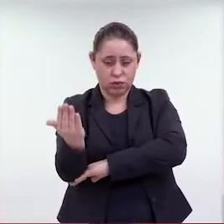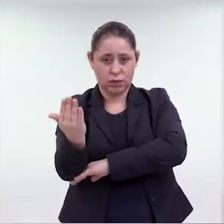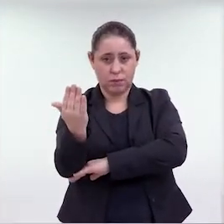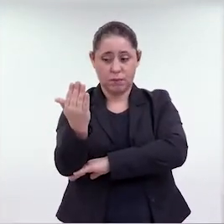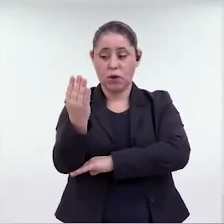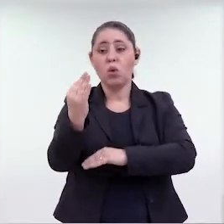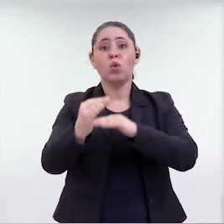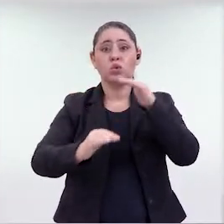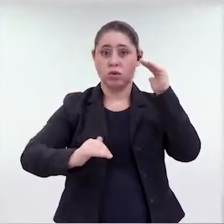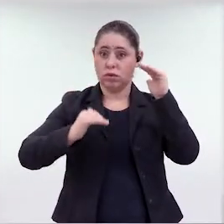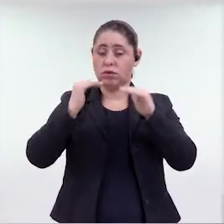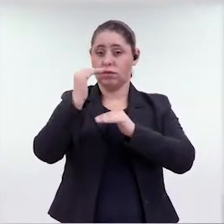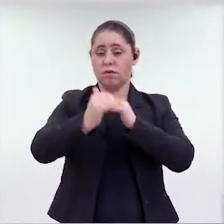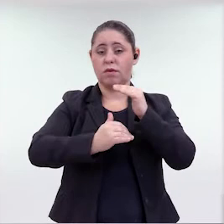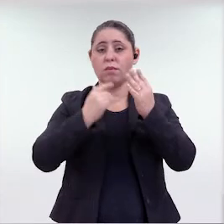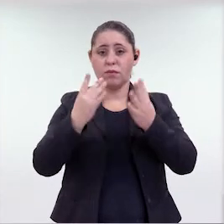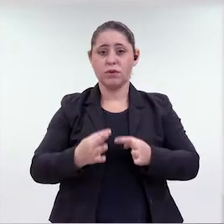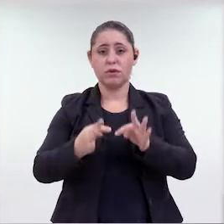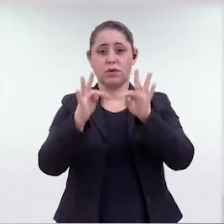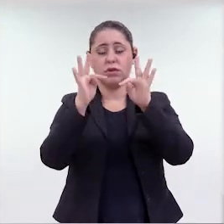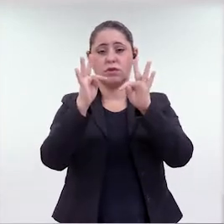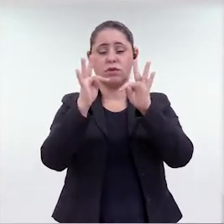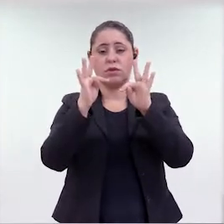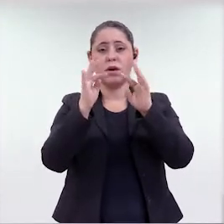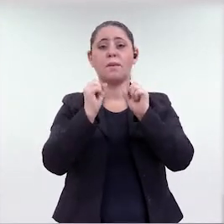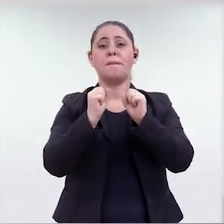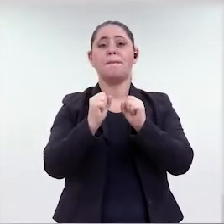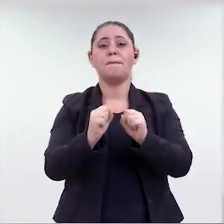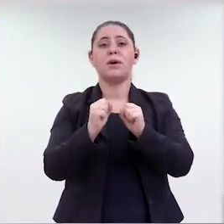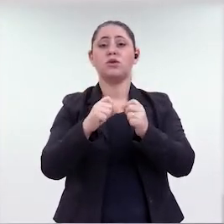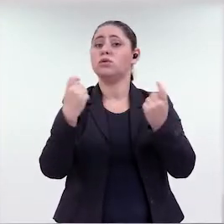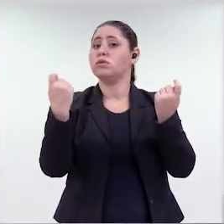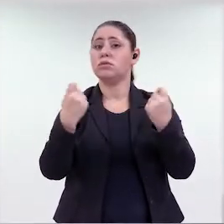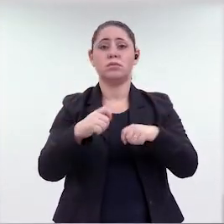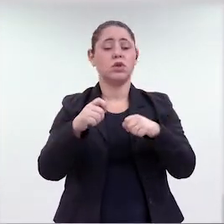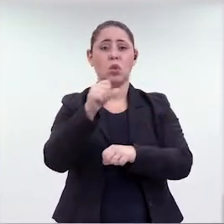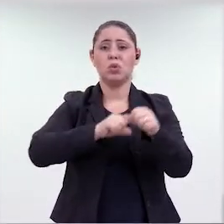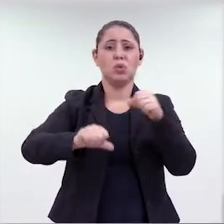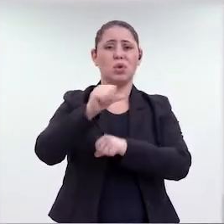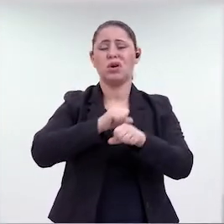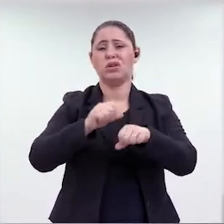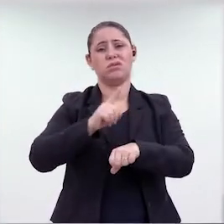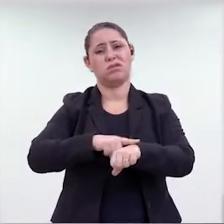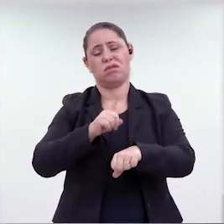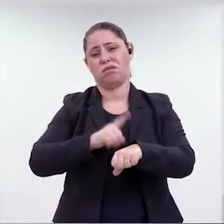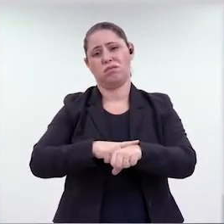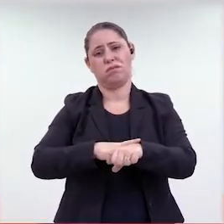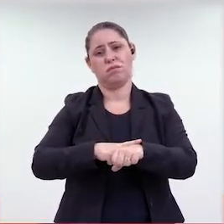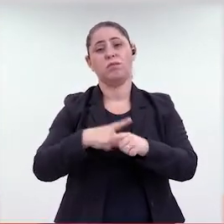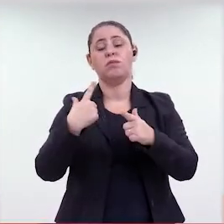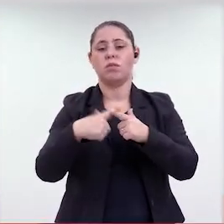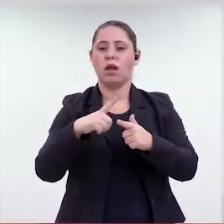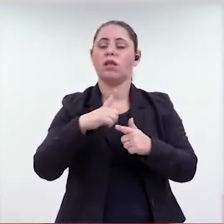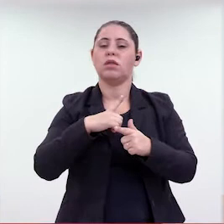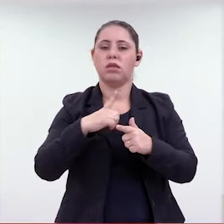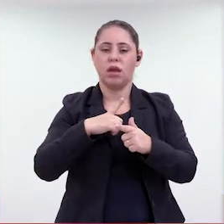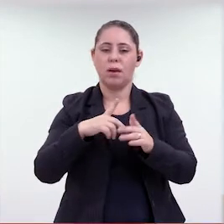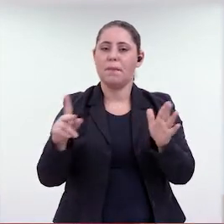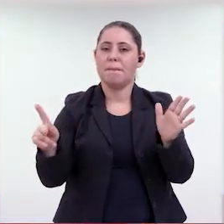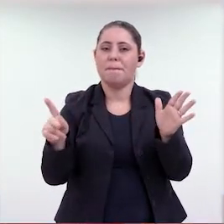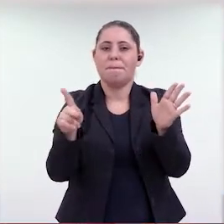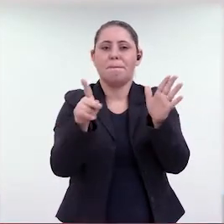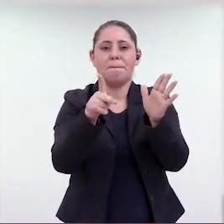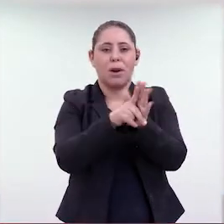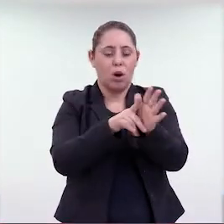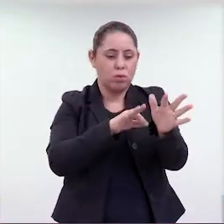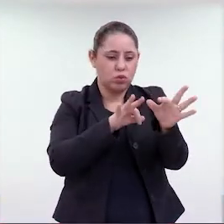desenvolvimento dessas tecnologias, elas nos possibilitam não precisar ficar trocando a máscara a todo momento, porque ela tem um produto ela já é